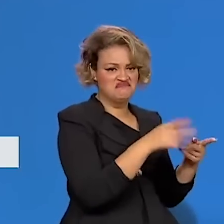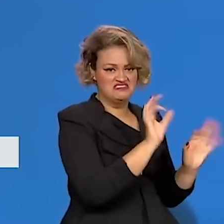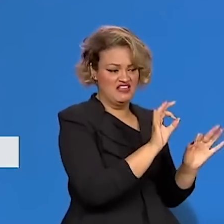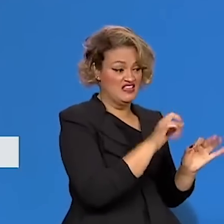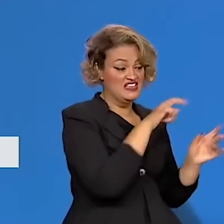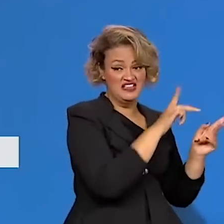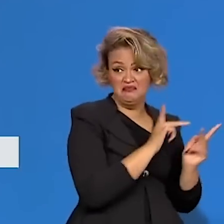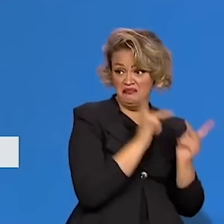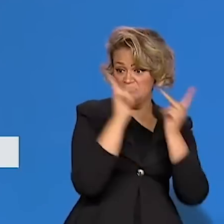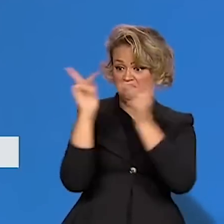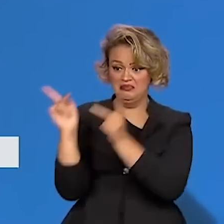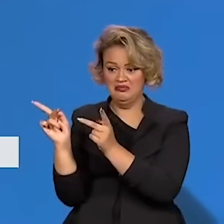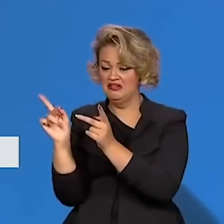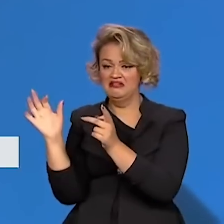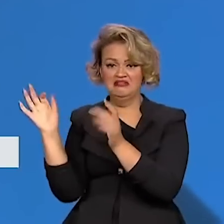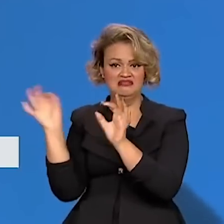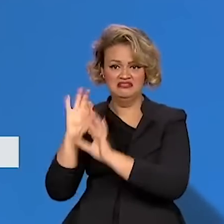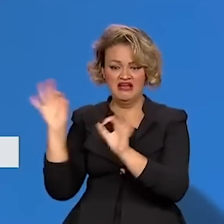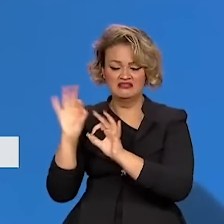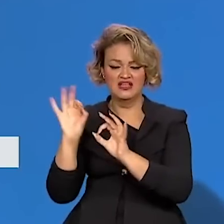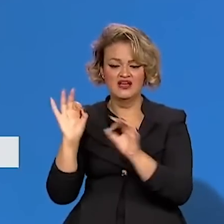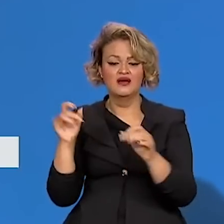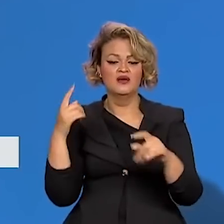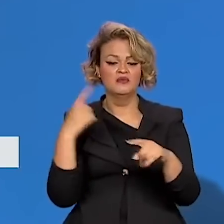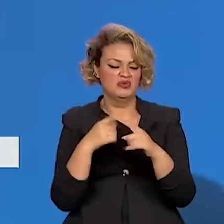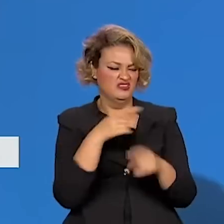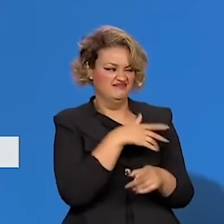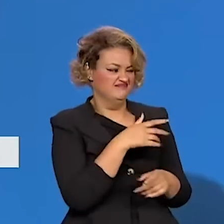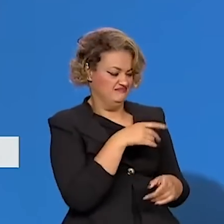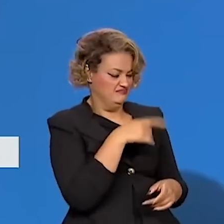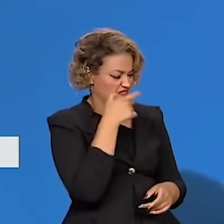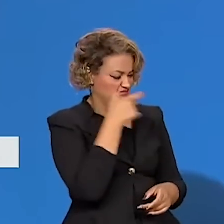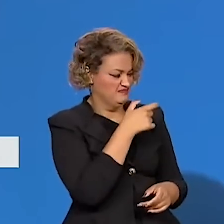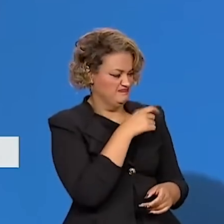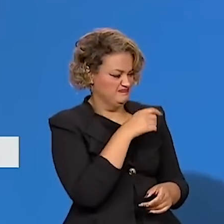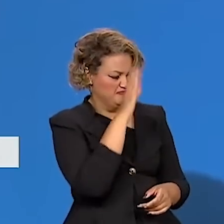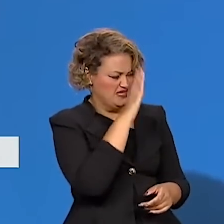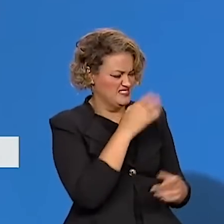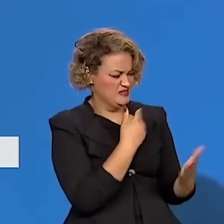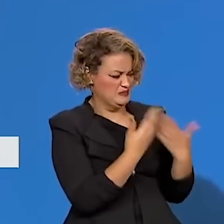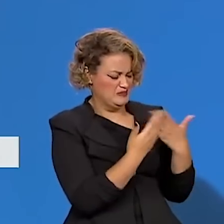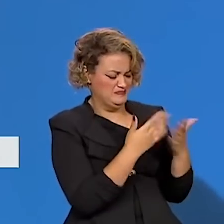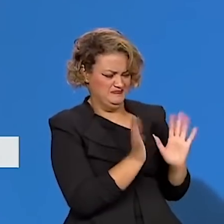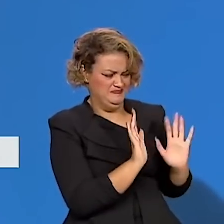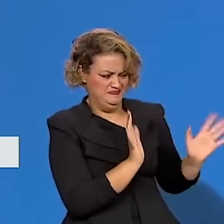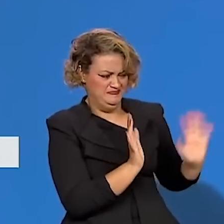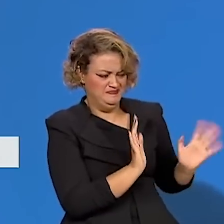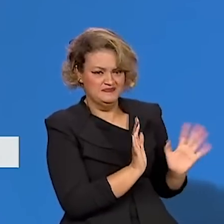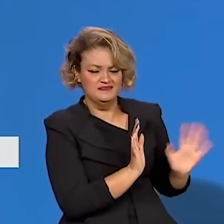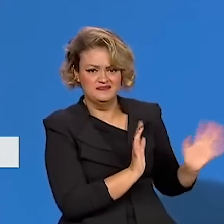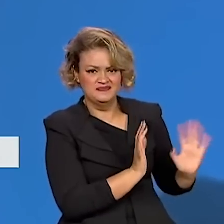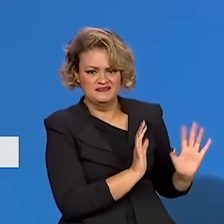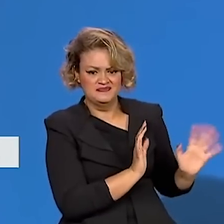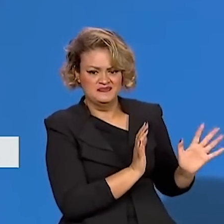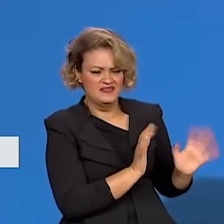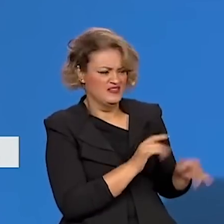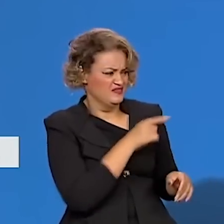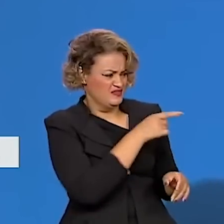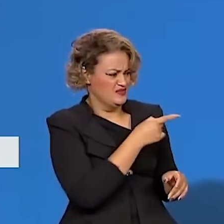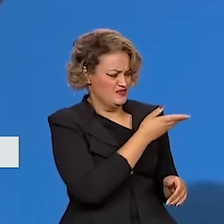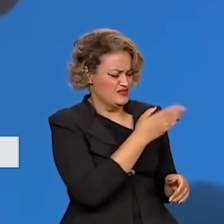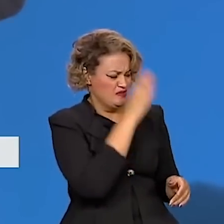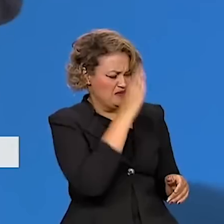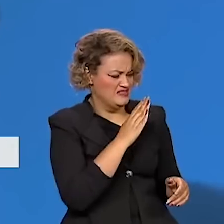país porque ninguém tinha nenhum interesse em conversar com pessoas que não se